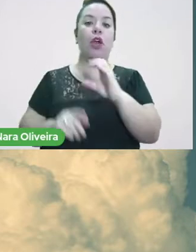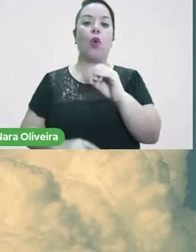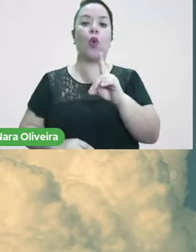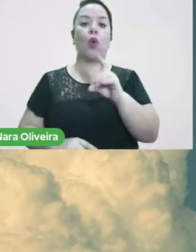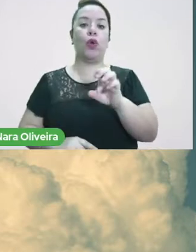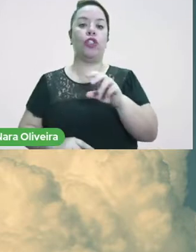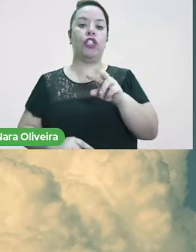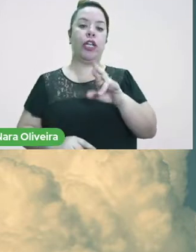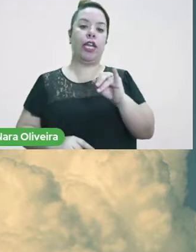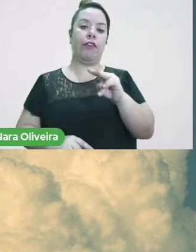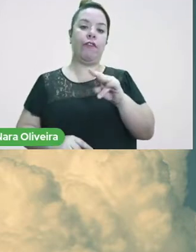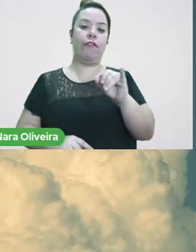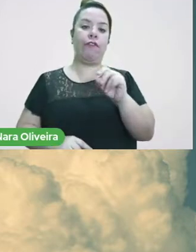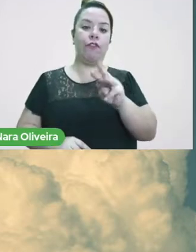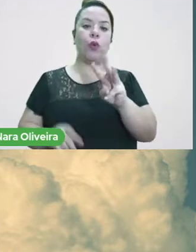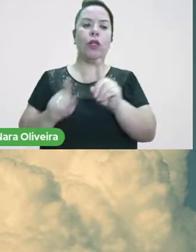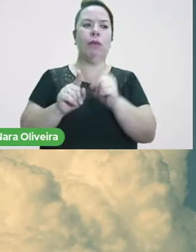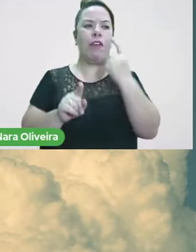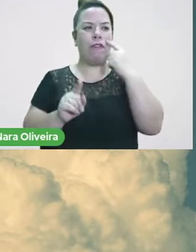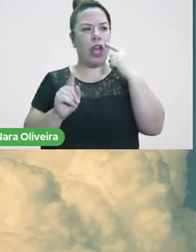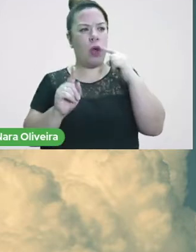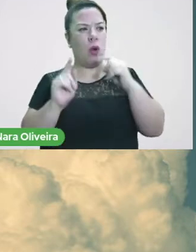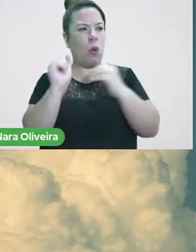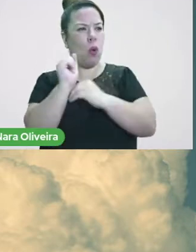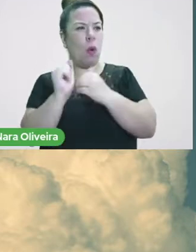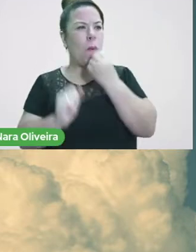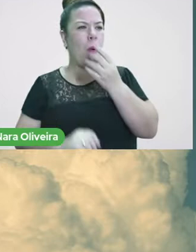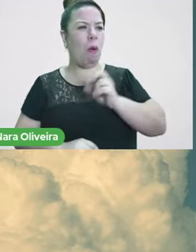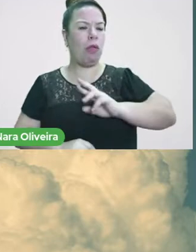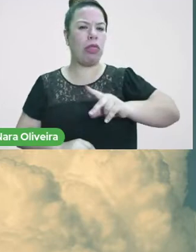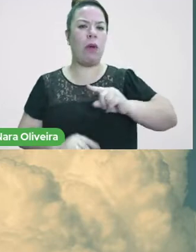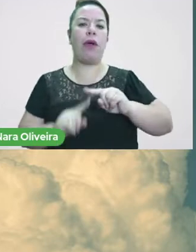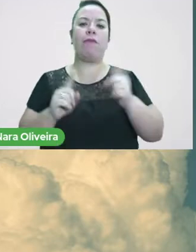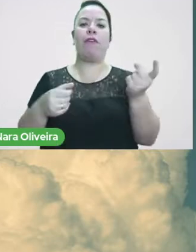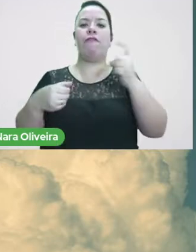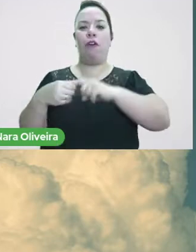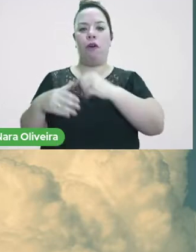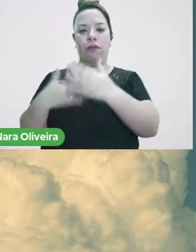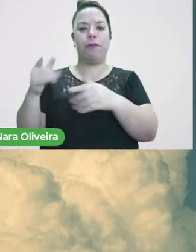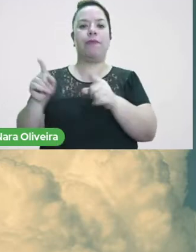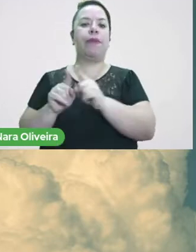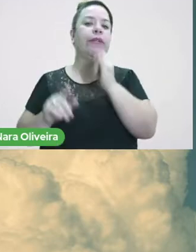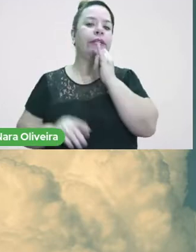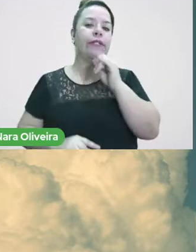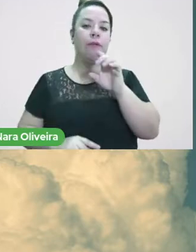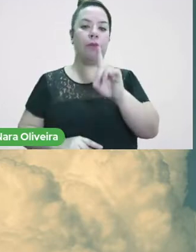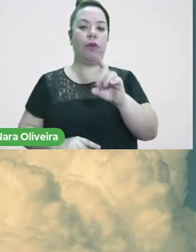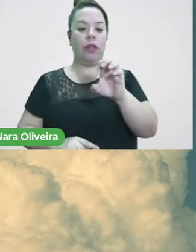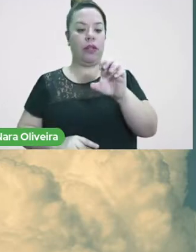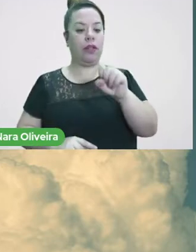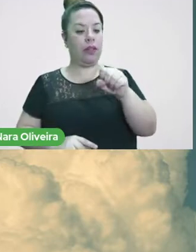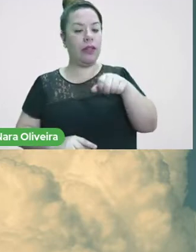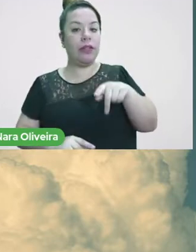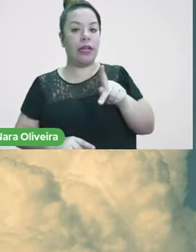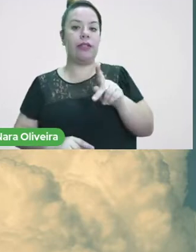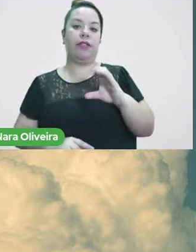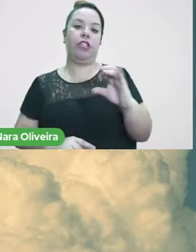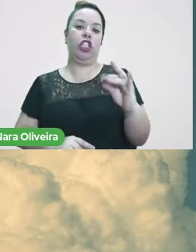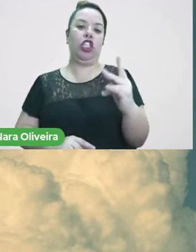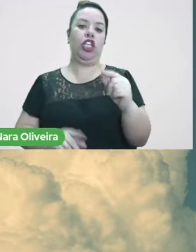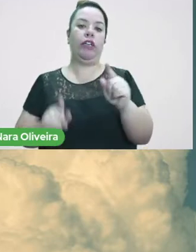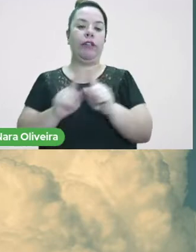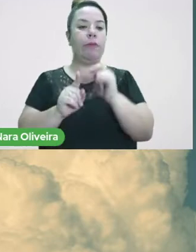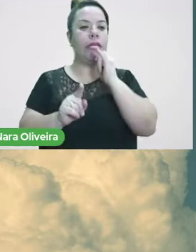está bom, você volta para desenvolvimento. Desk check, tá lá, o código foi aprovado, mas na verdade os critérios de aceitação não